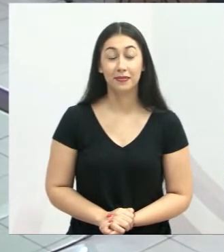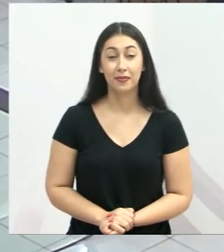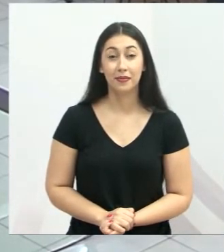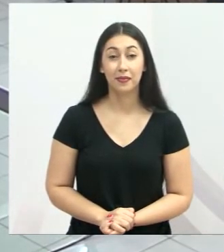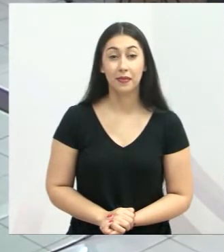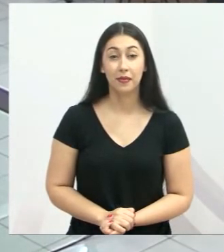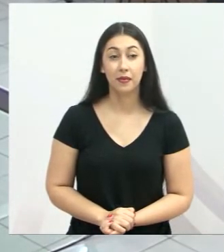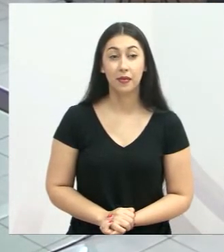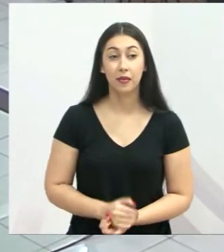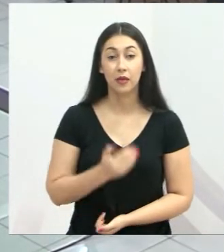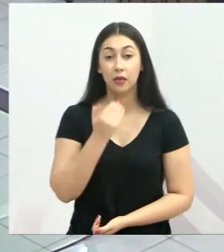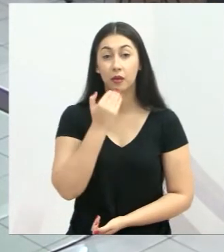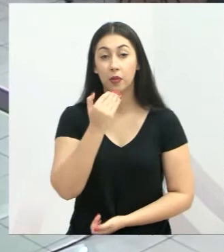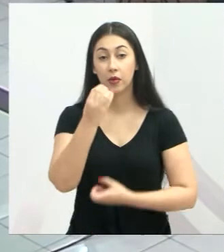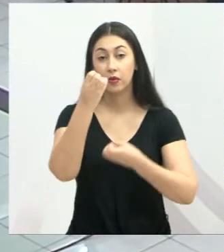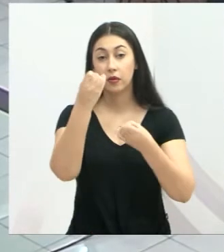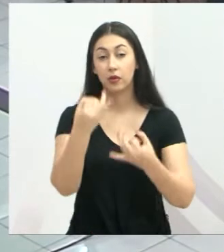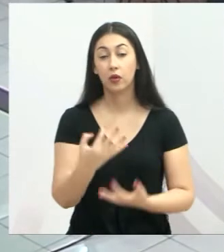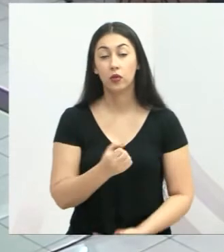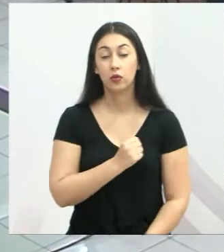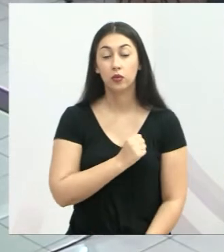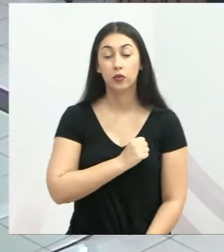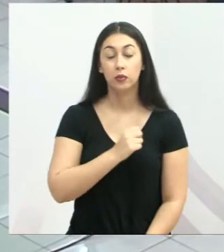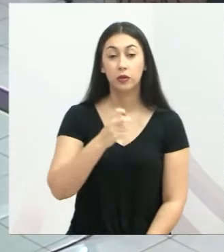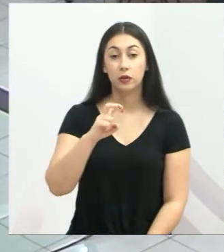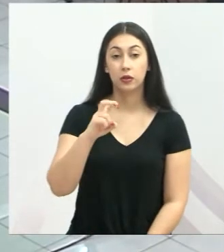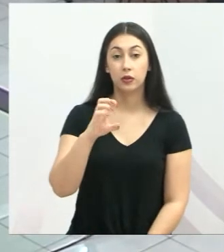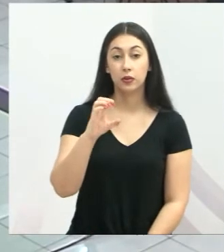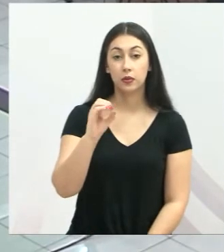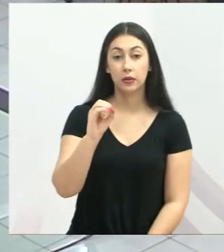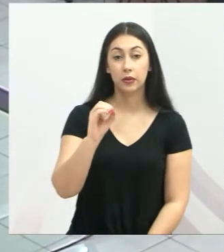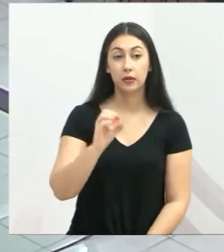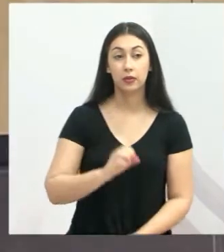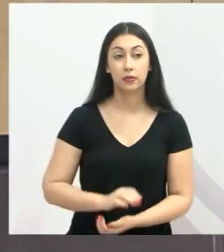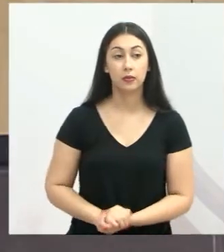Pedido de número 50.